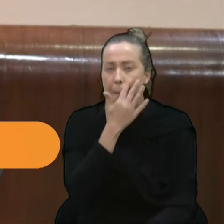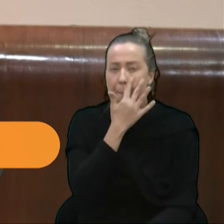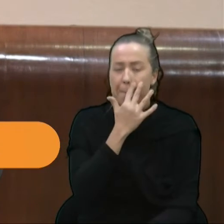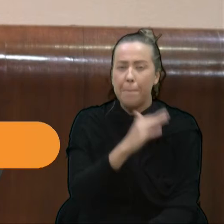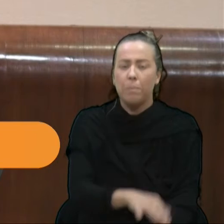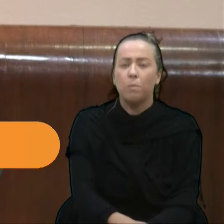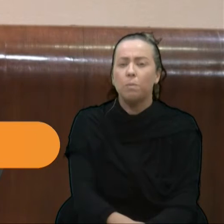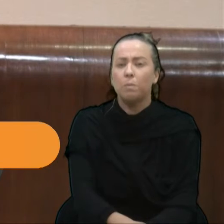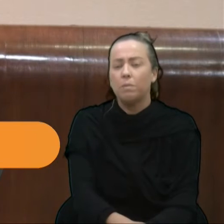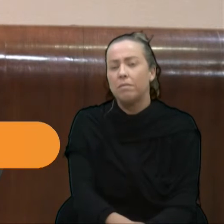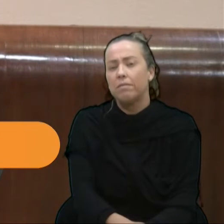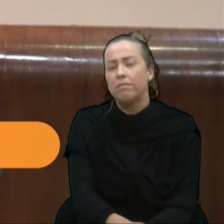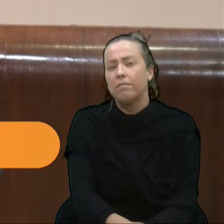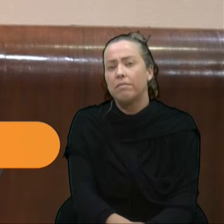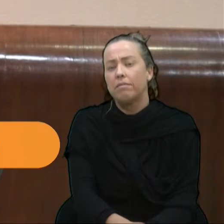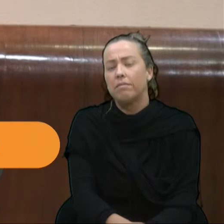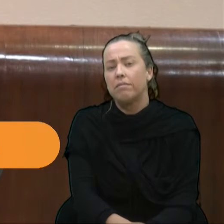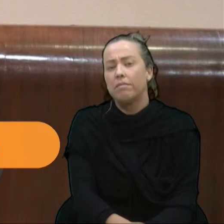memória,